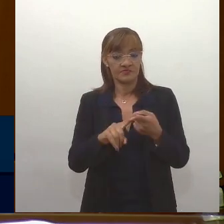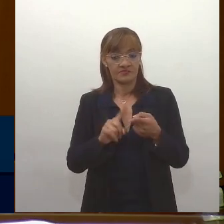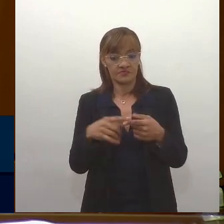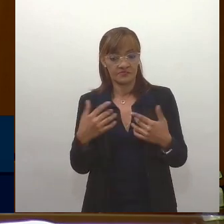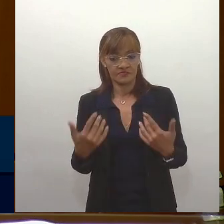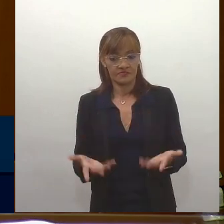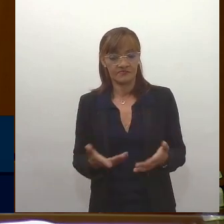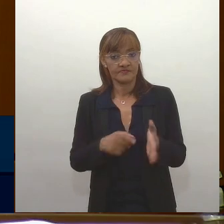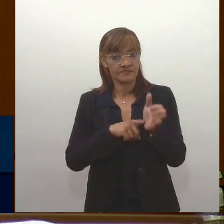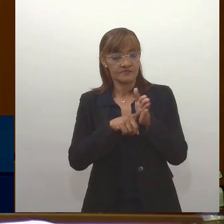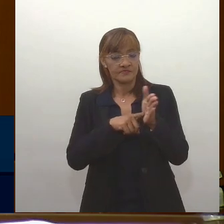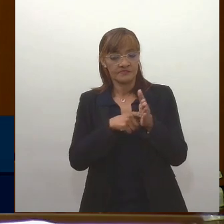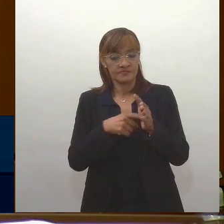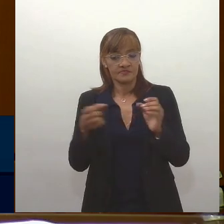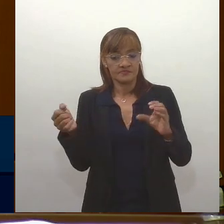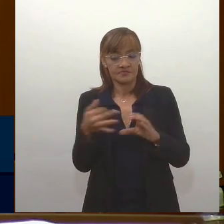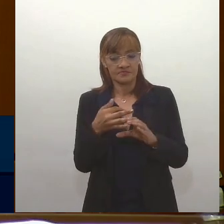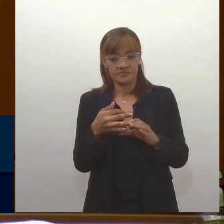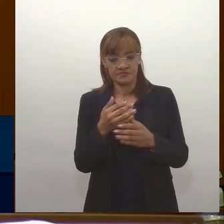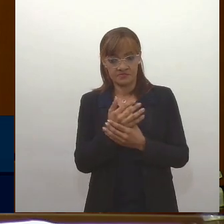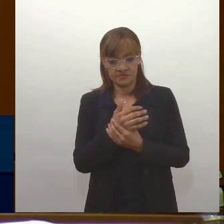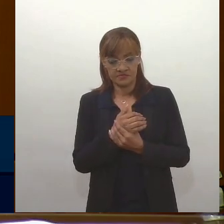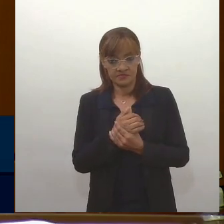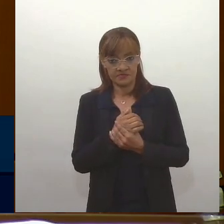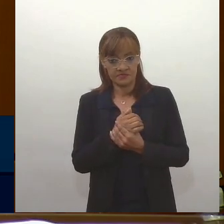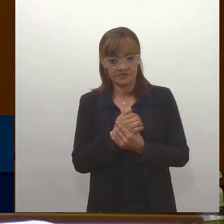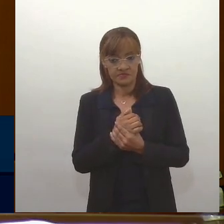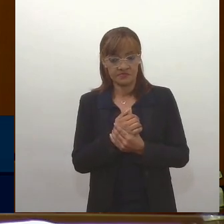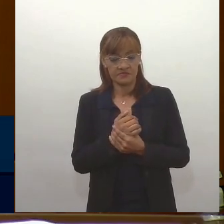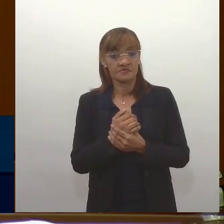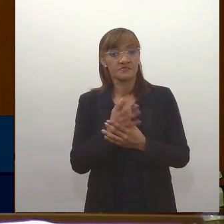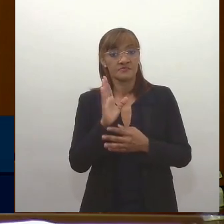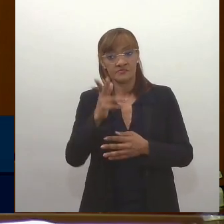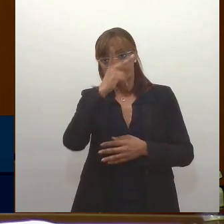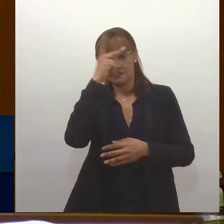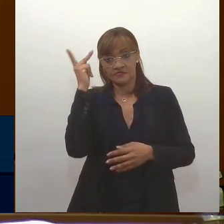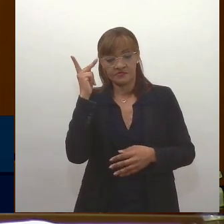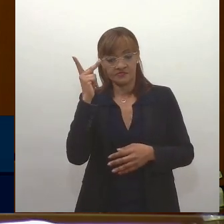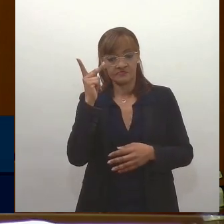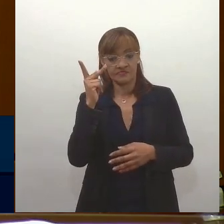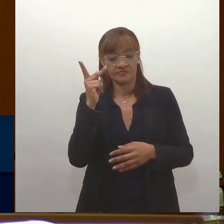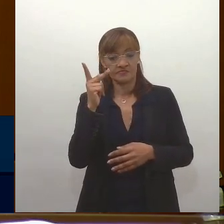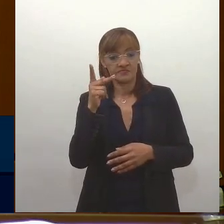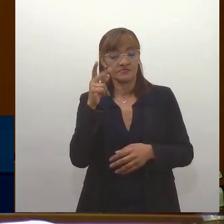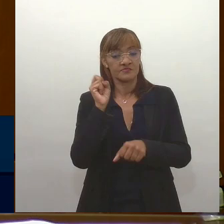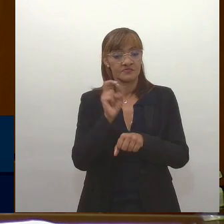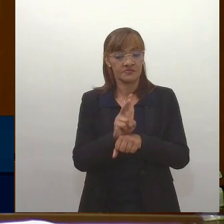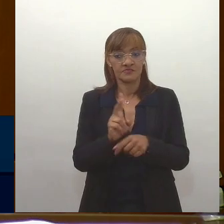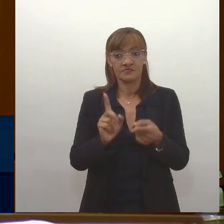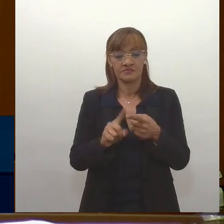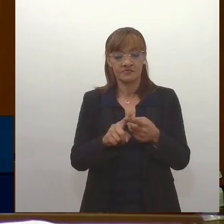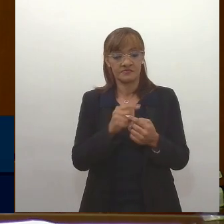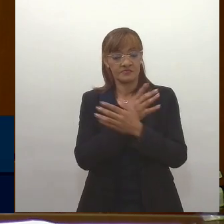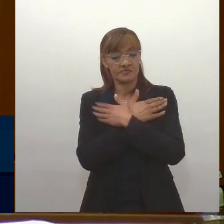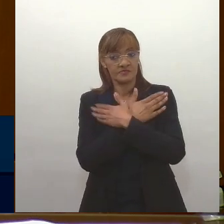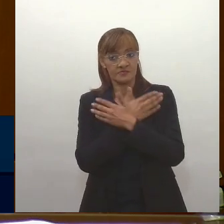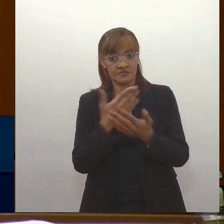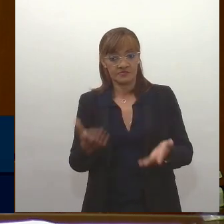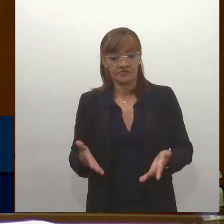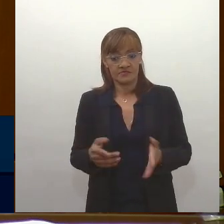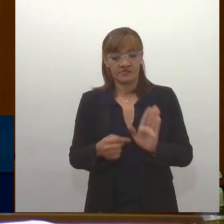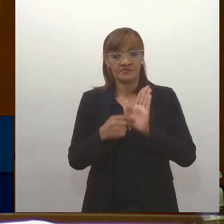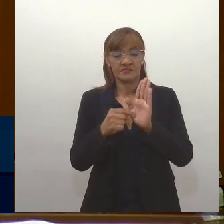empregos e de Empregados e desempregados o CAGED do Ministério do Trabalho e Emprego revelam que Sergipe